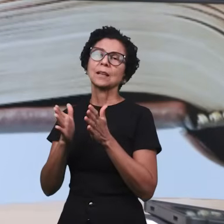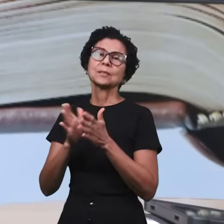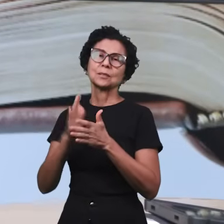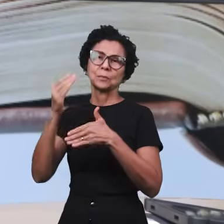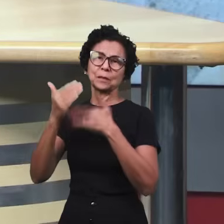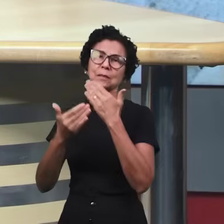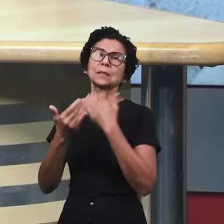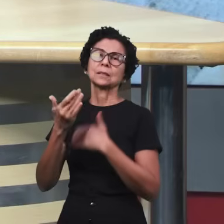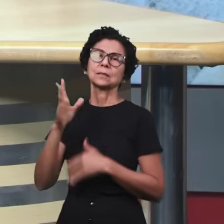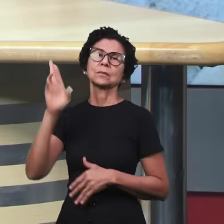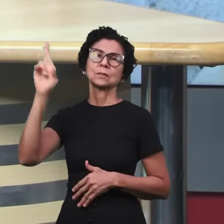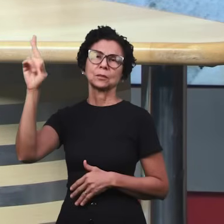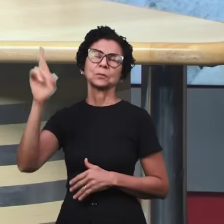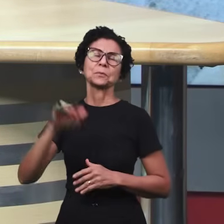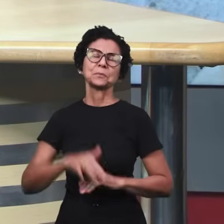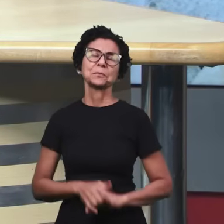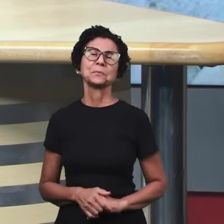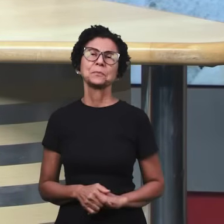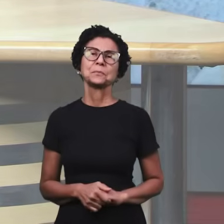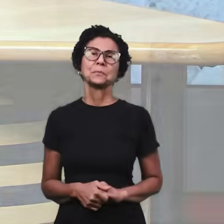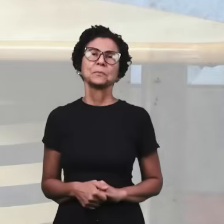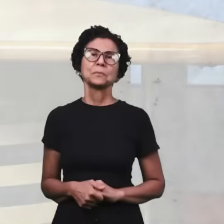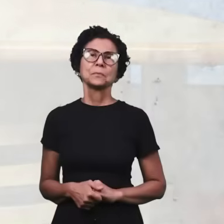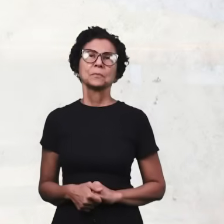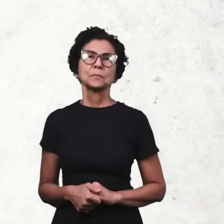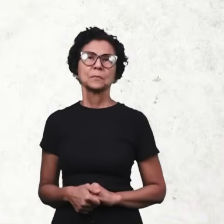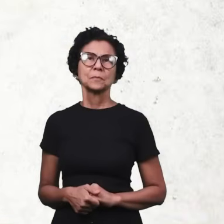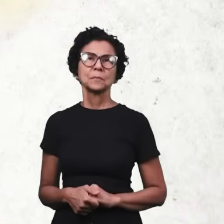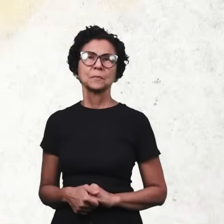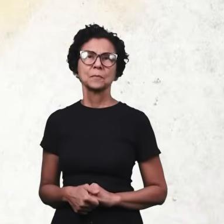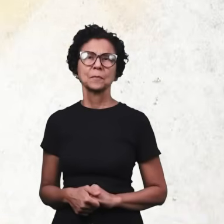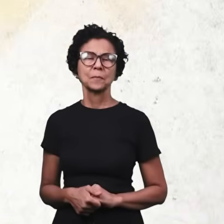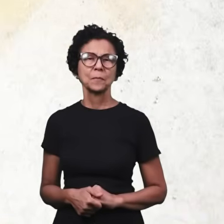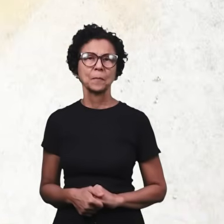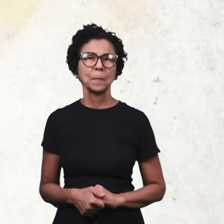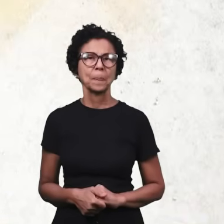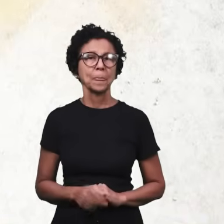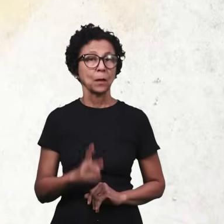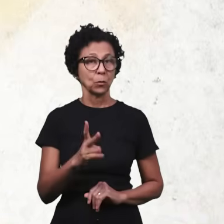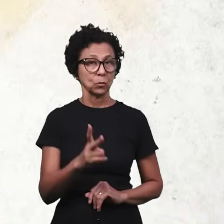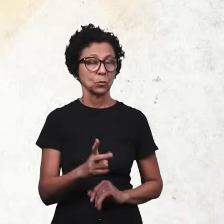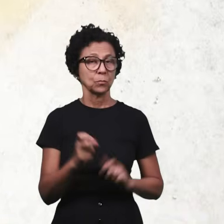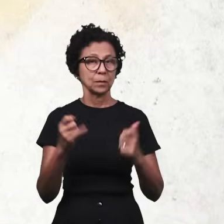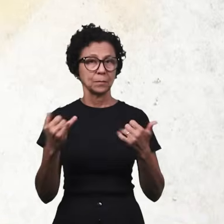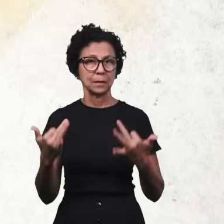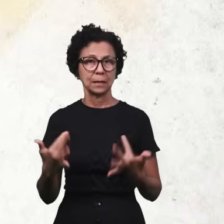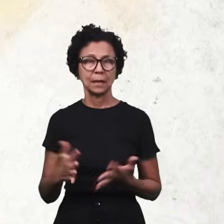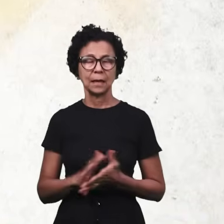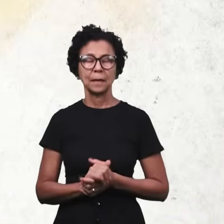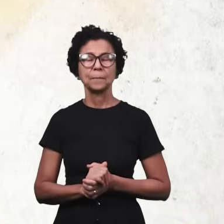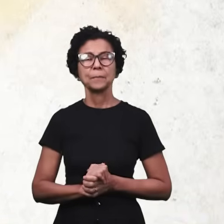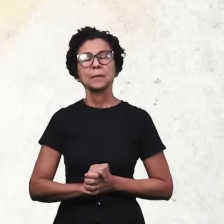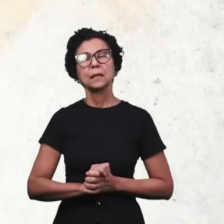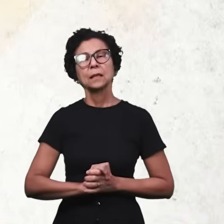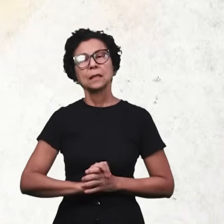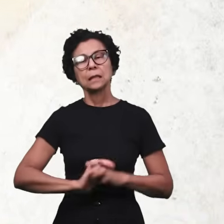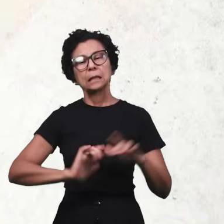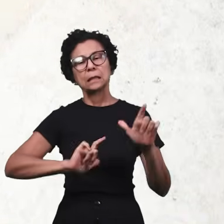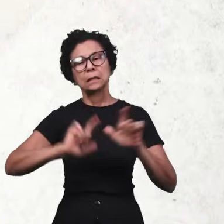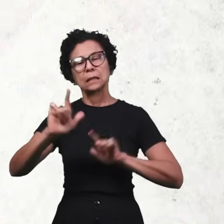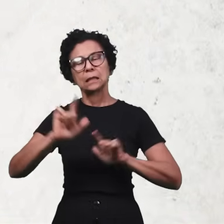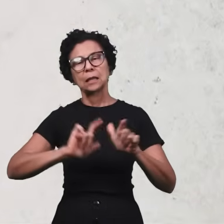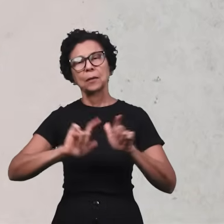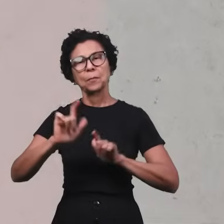linho, né? E continuando aqui no versículo 13 fala, e trabalha de boa vontade com suas mãos.